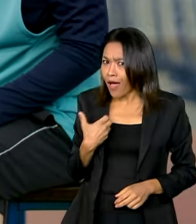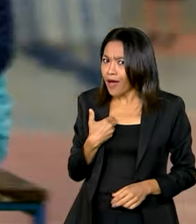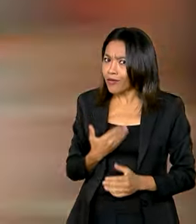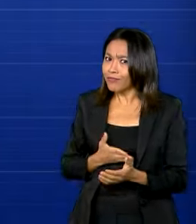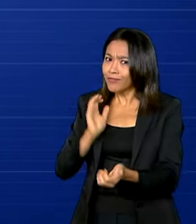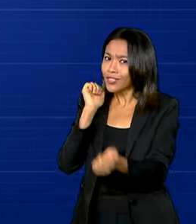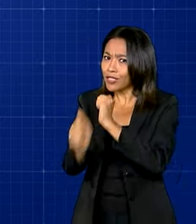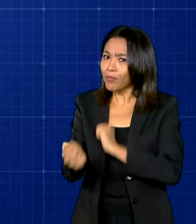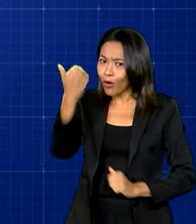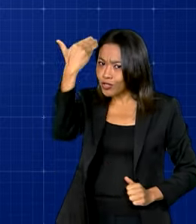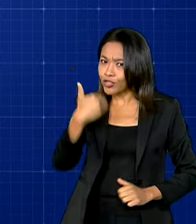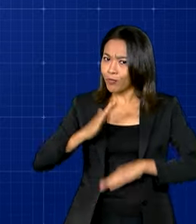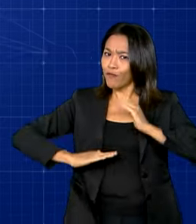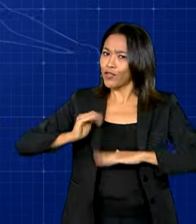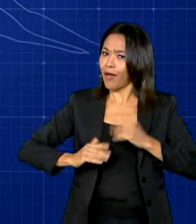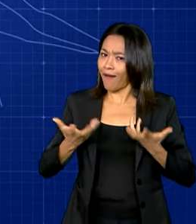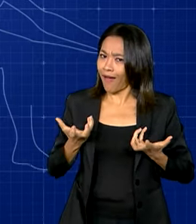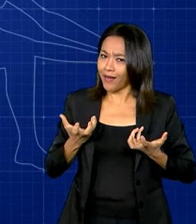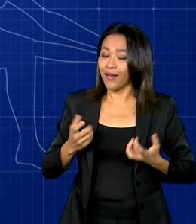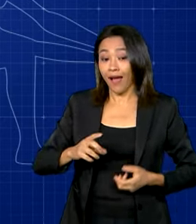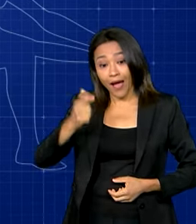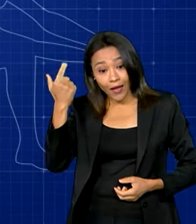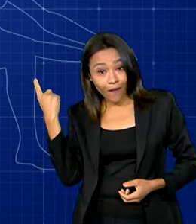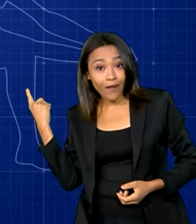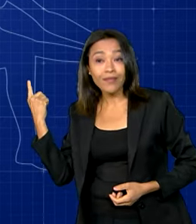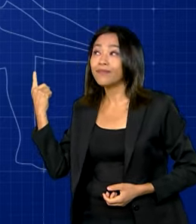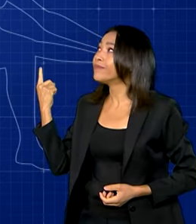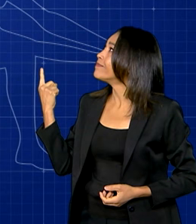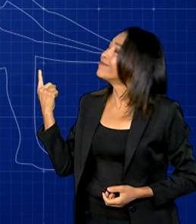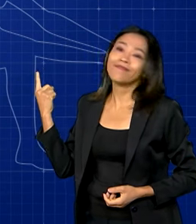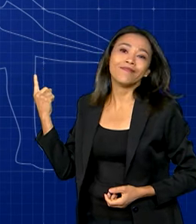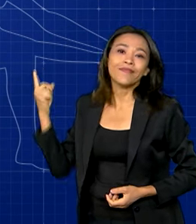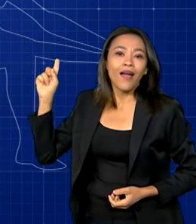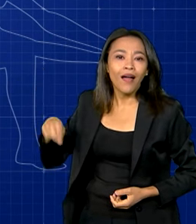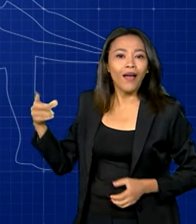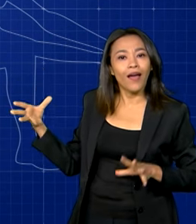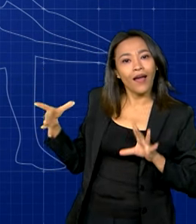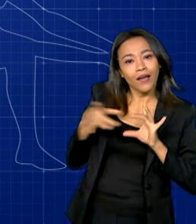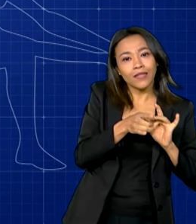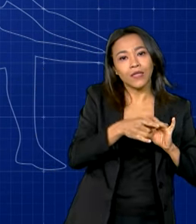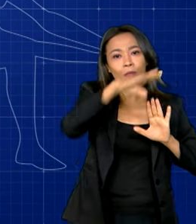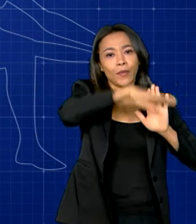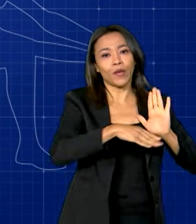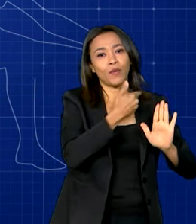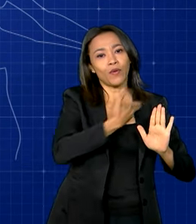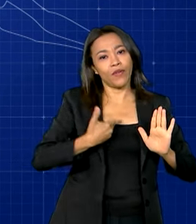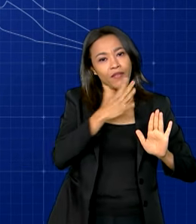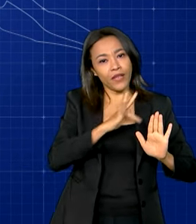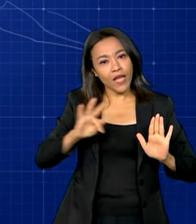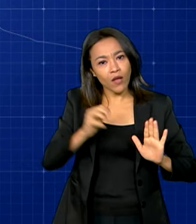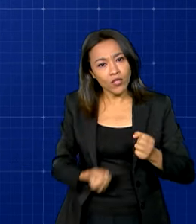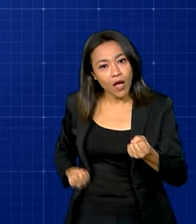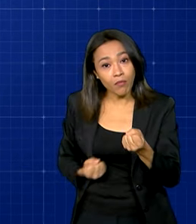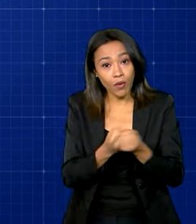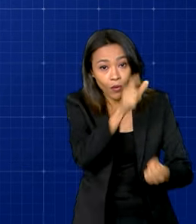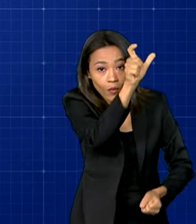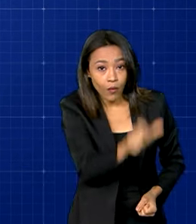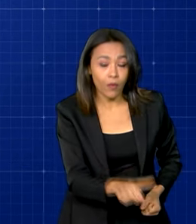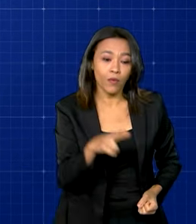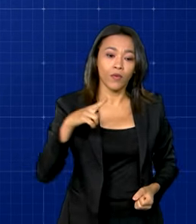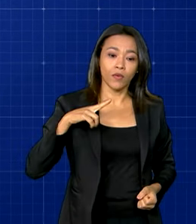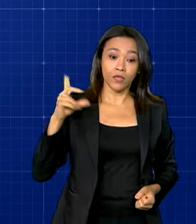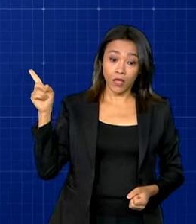de atleta aí entra em jogo o bolsa atleta o programa do governo federal de financiamento individual o